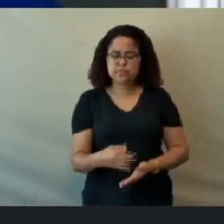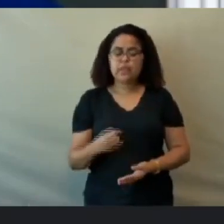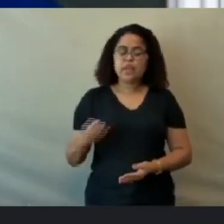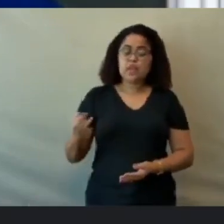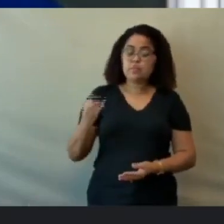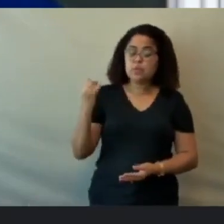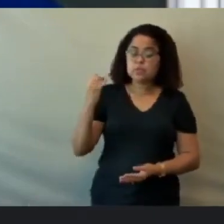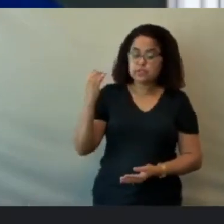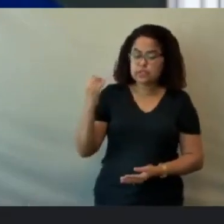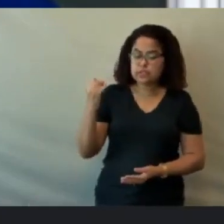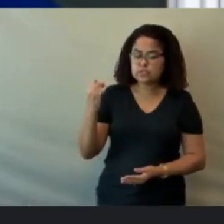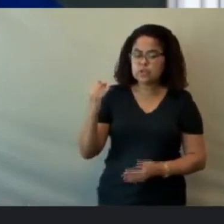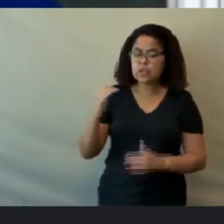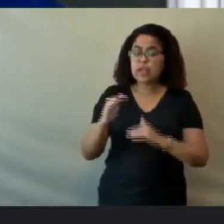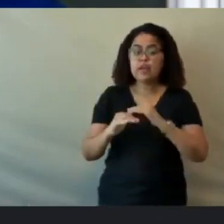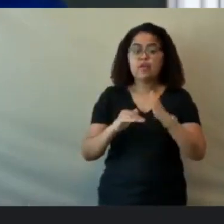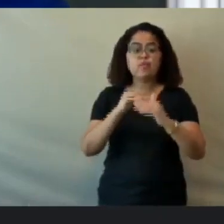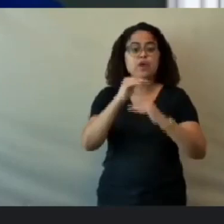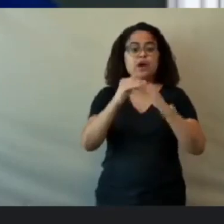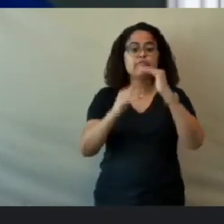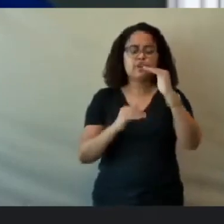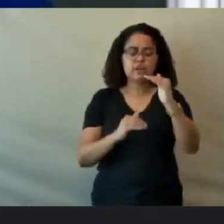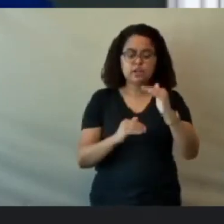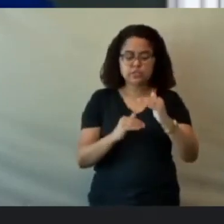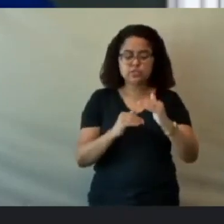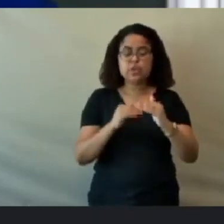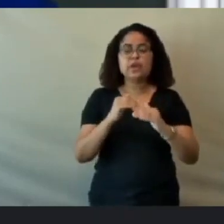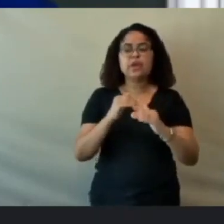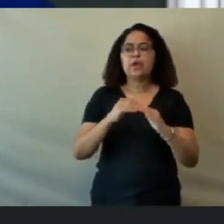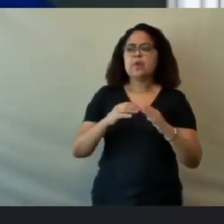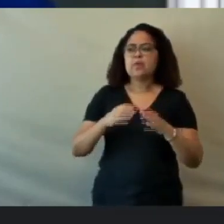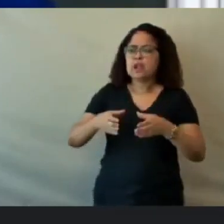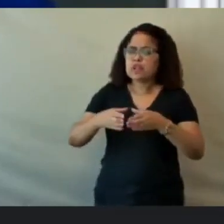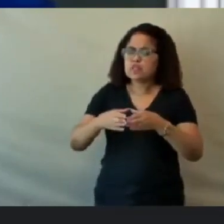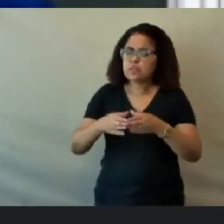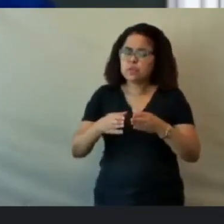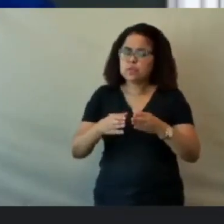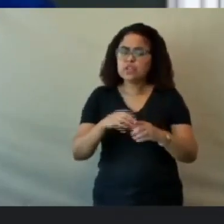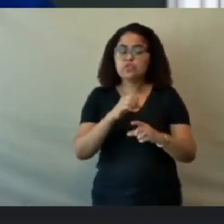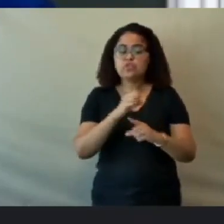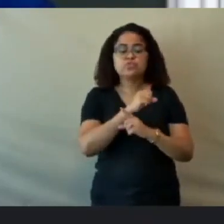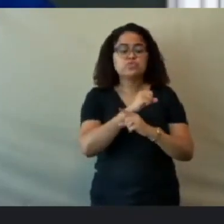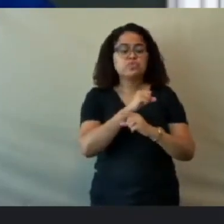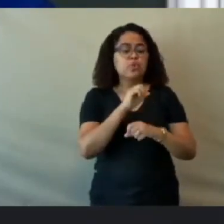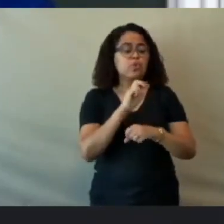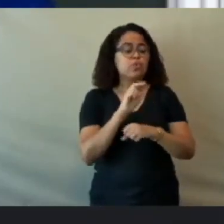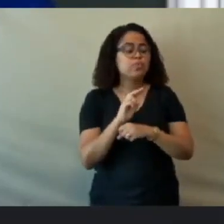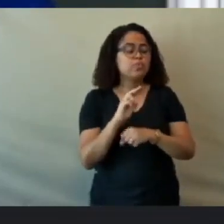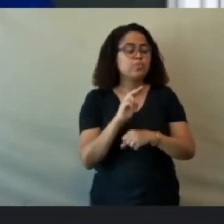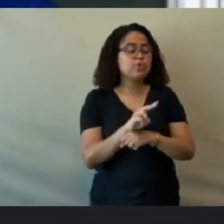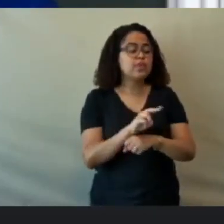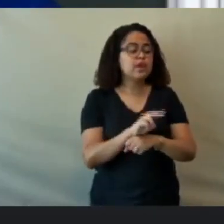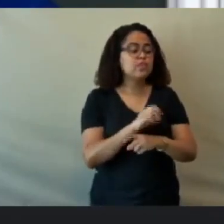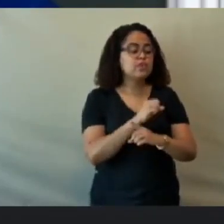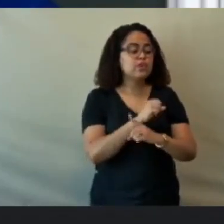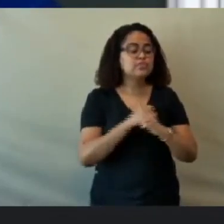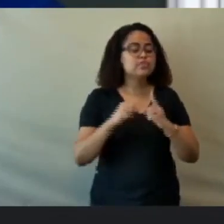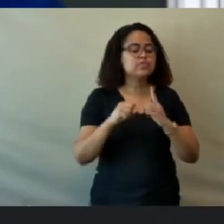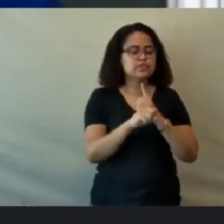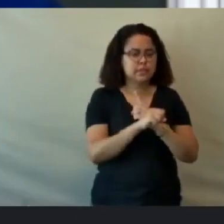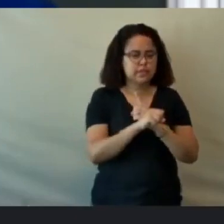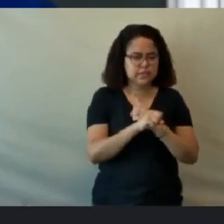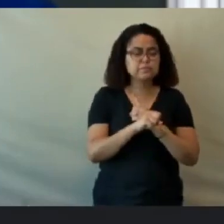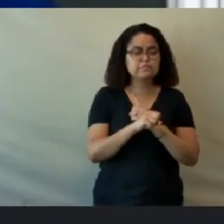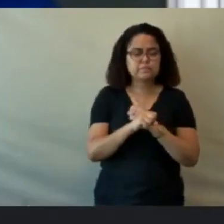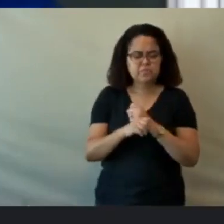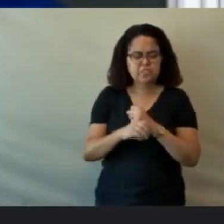avanço para a categoria dos cuidadores sociais que estão neste lugar porque eles têm muito bem fundamentado sobre as